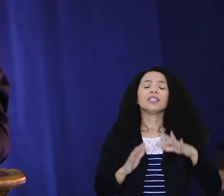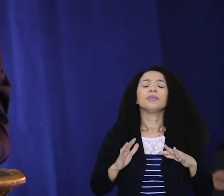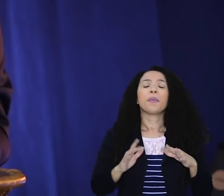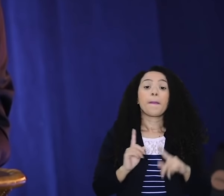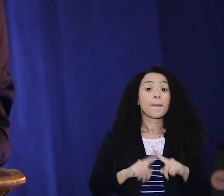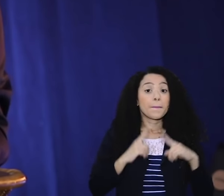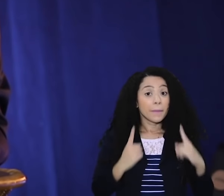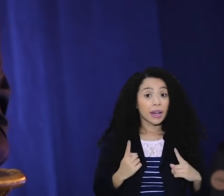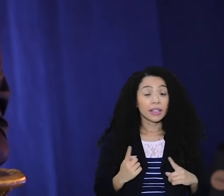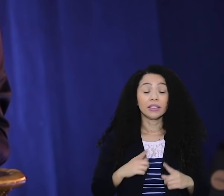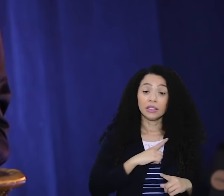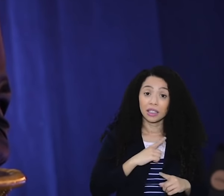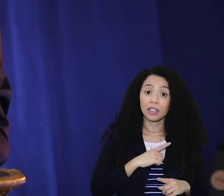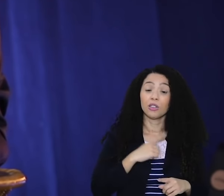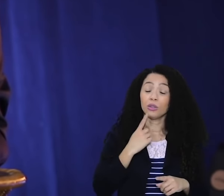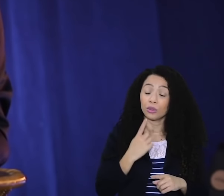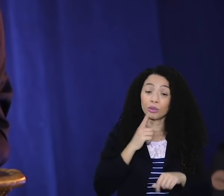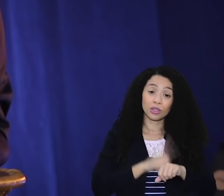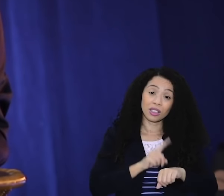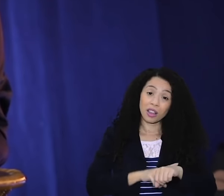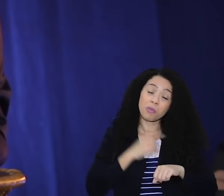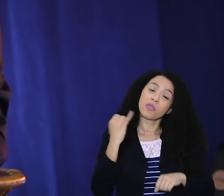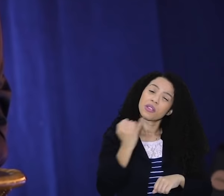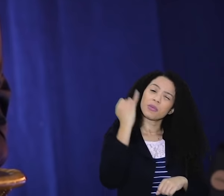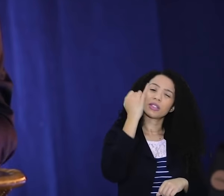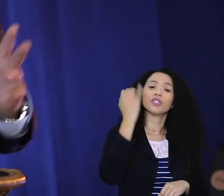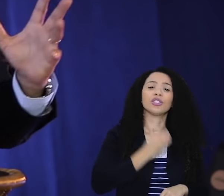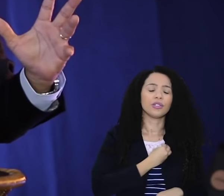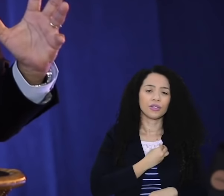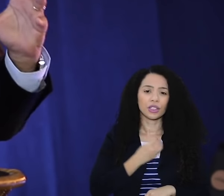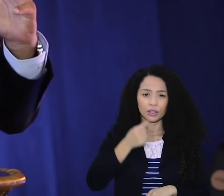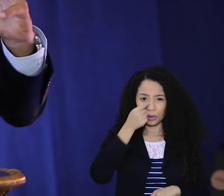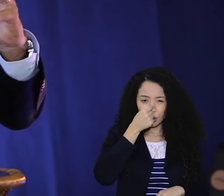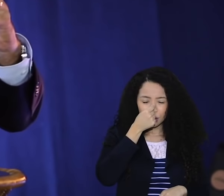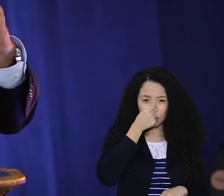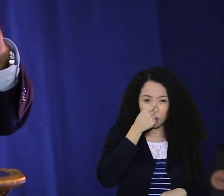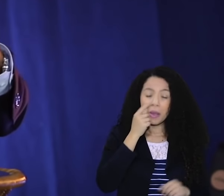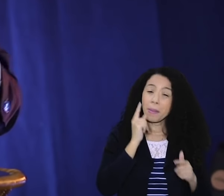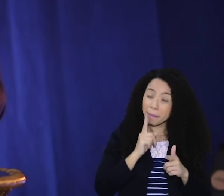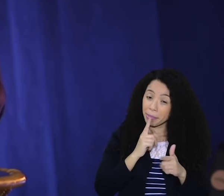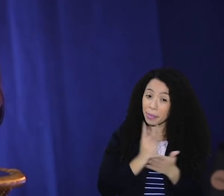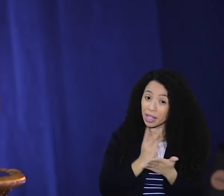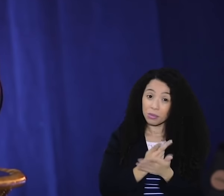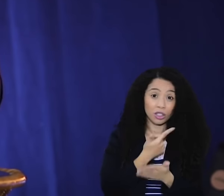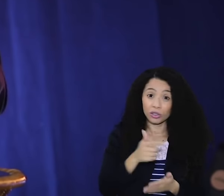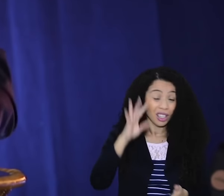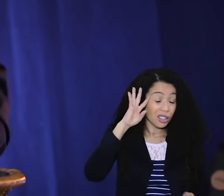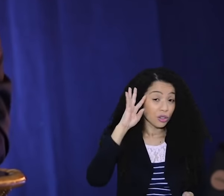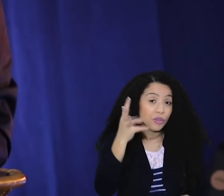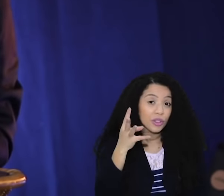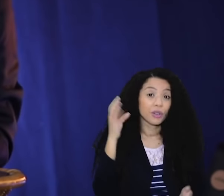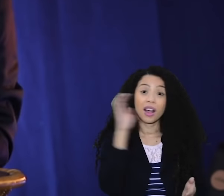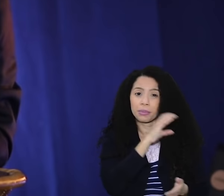vida. Mas tem um dos momentos mais importantes na vida do cristão, mesmo que a solução não seja chegada a ele de